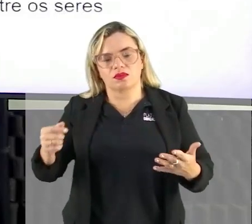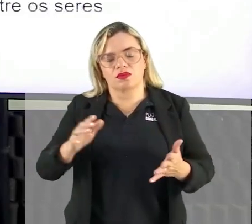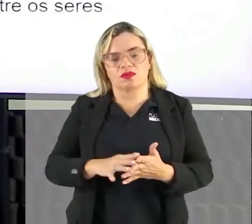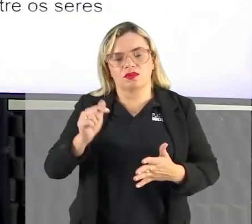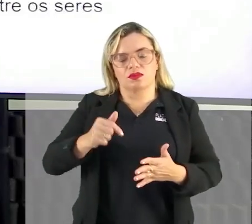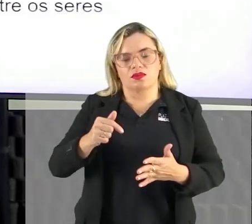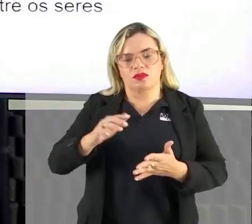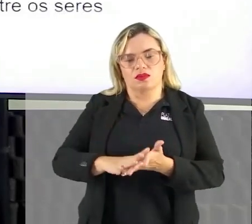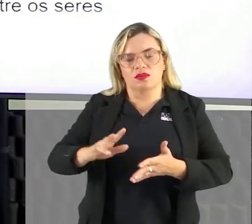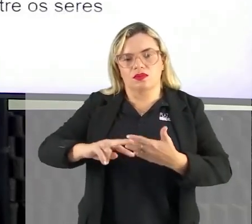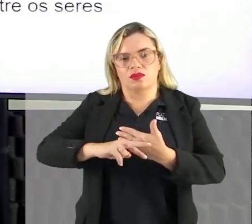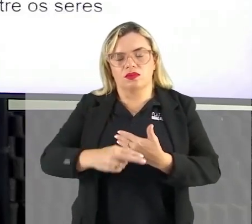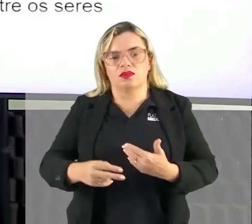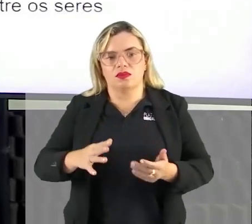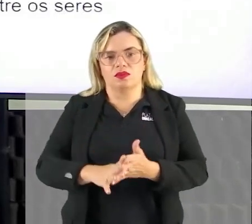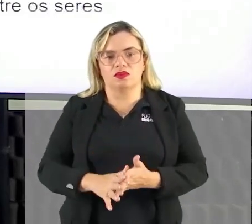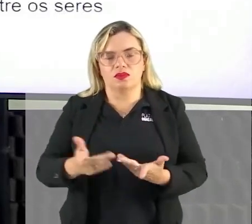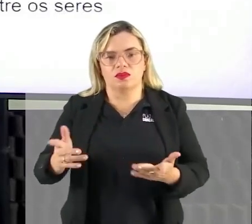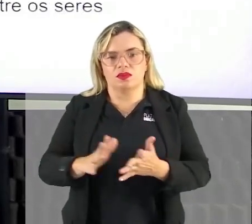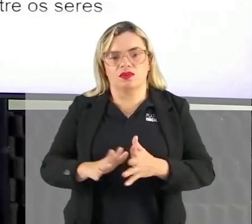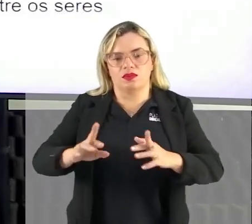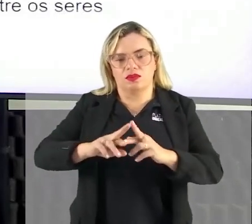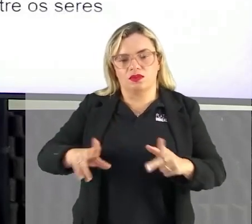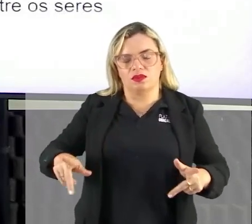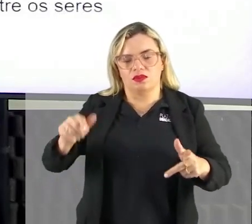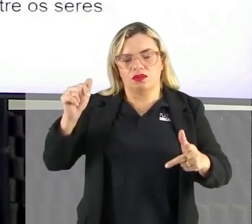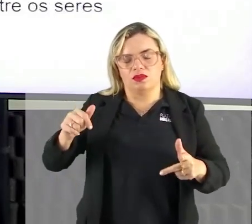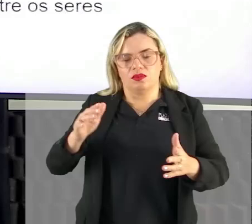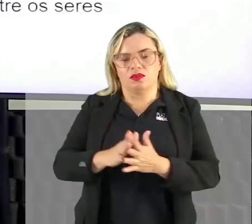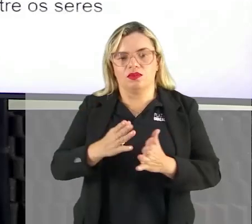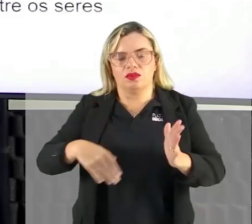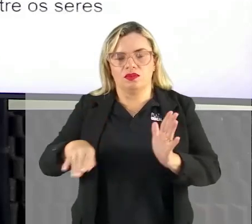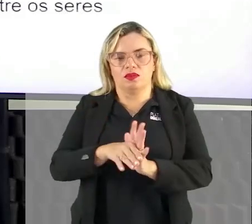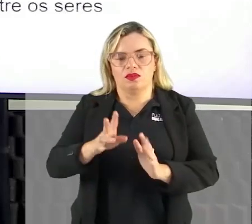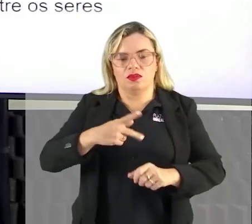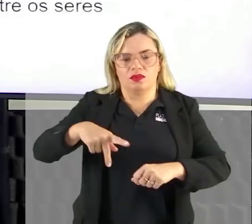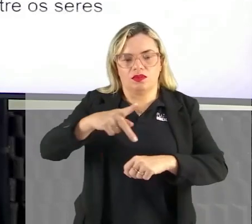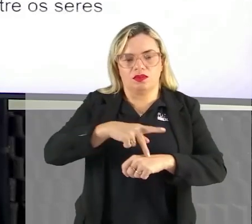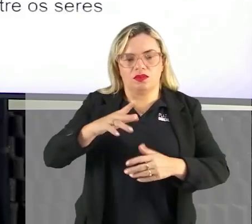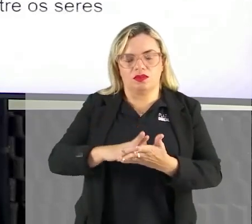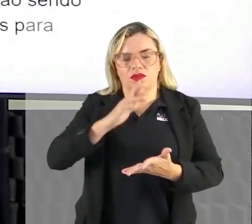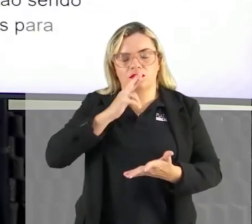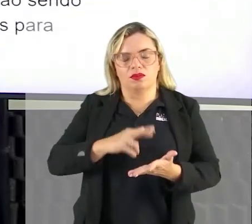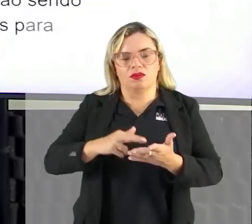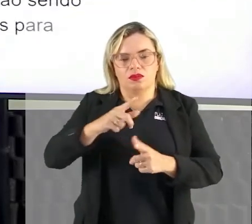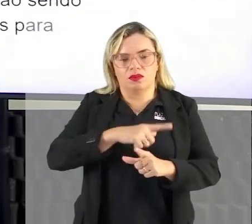dano que as espécies exóticas provocam, quem responde aqui é a letra A, tá bom?